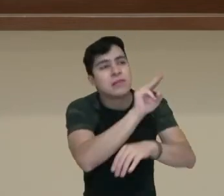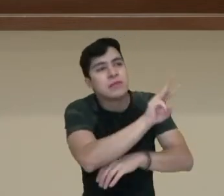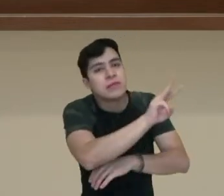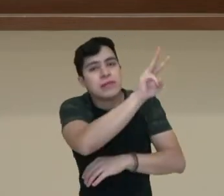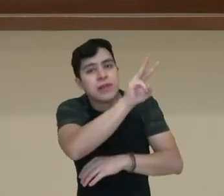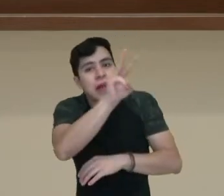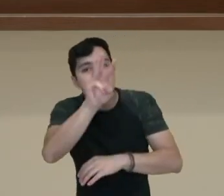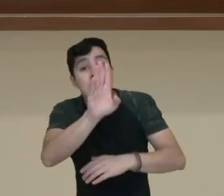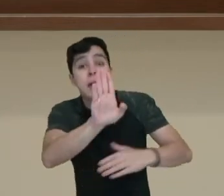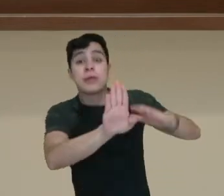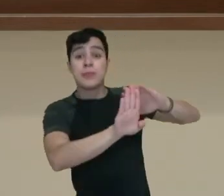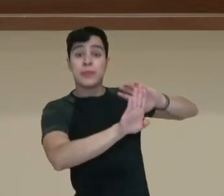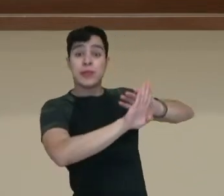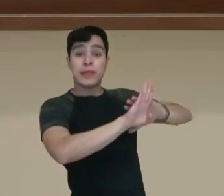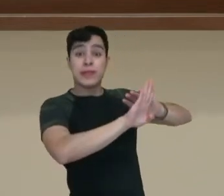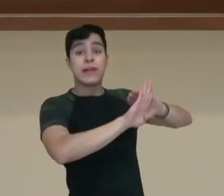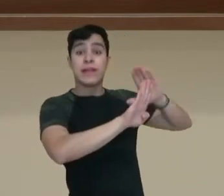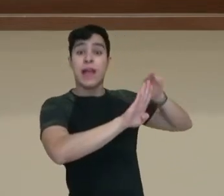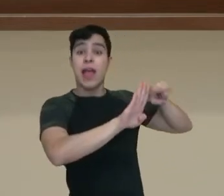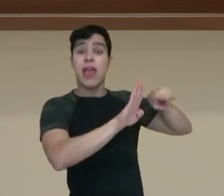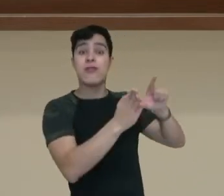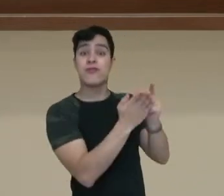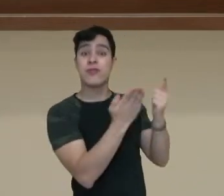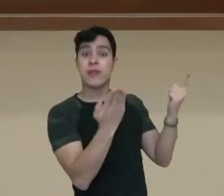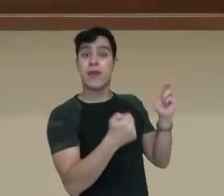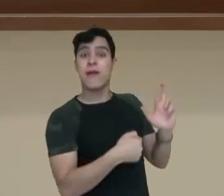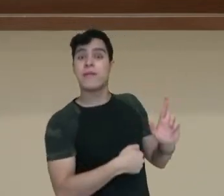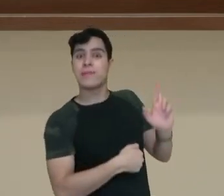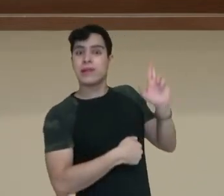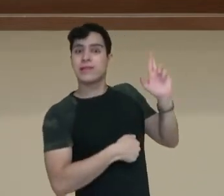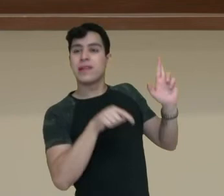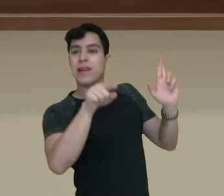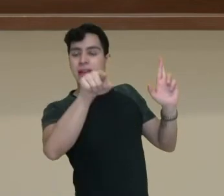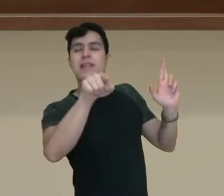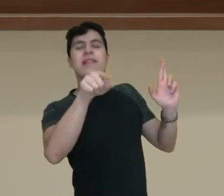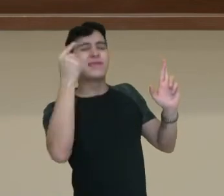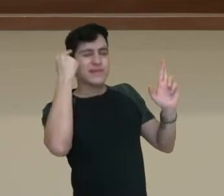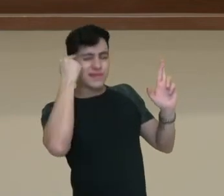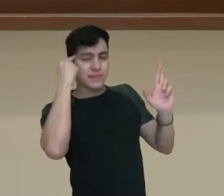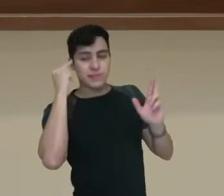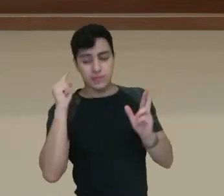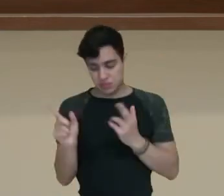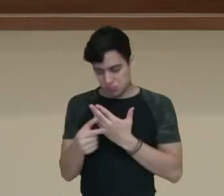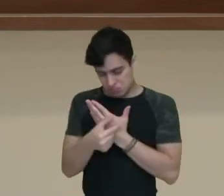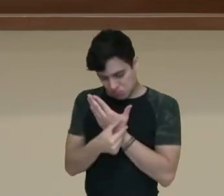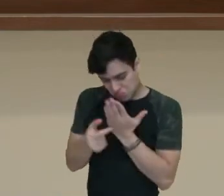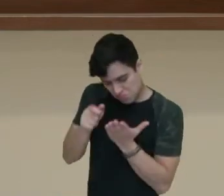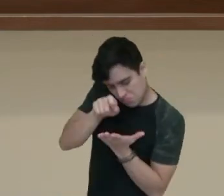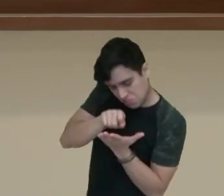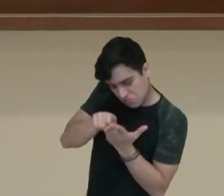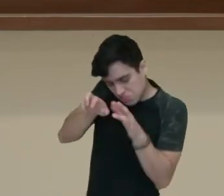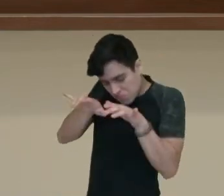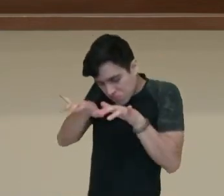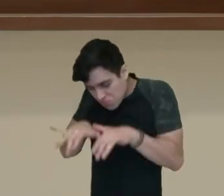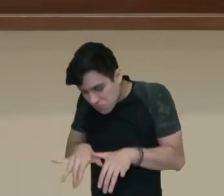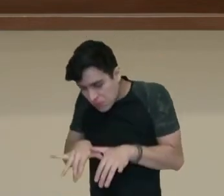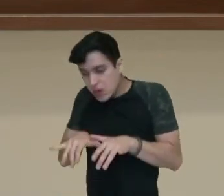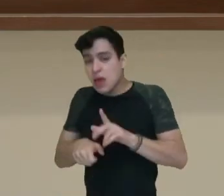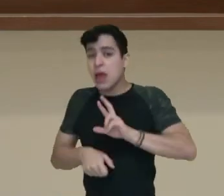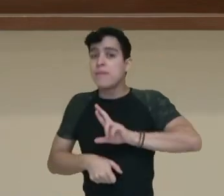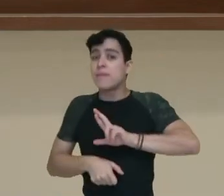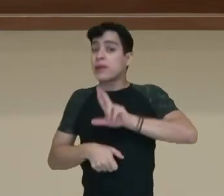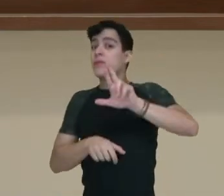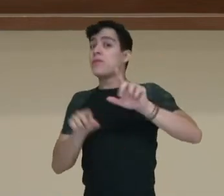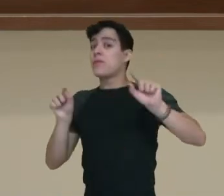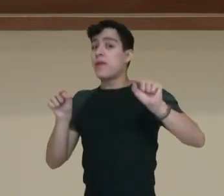Então vai ter uma pessoa que escreve, só que essa pessoa que escreve, ela representa um órgão. Que órgão é esse? O